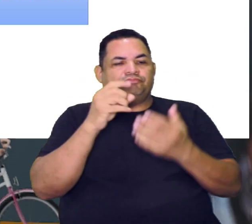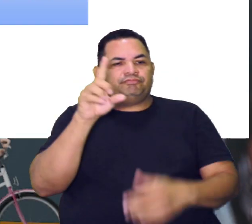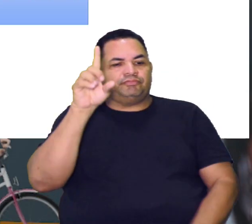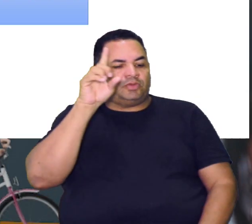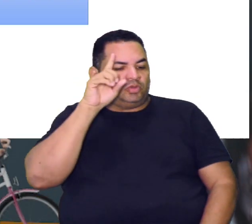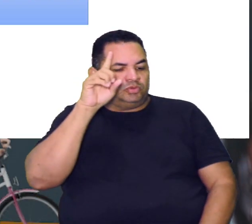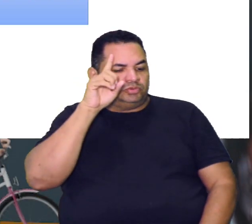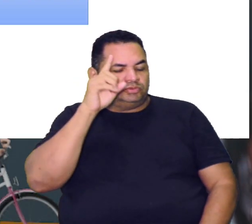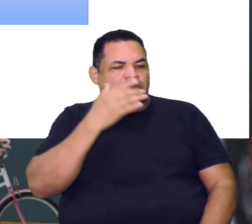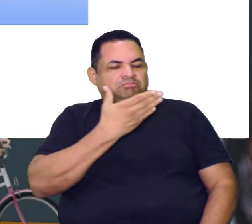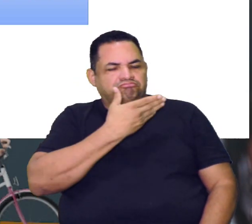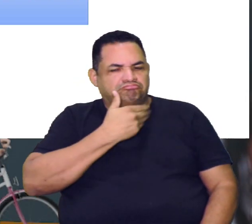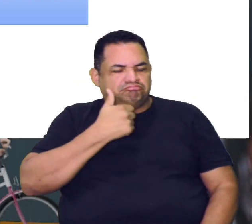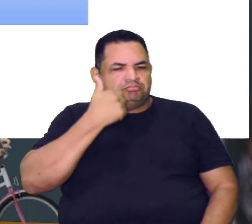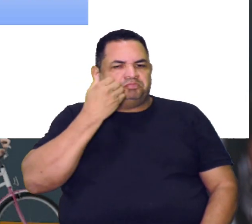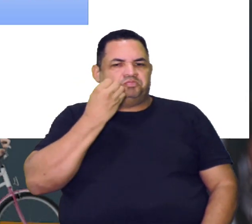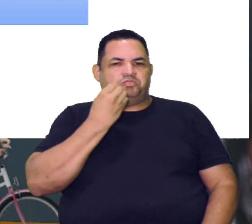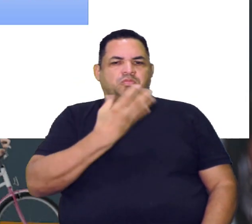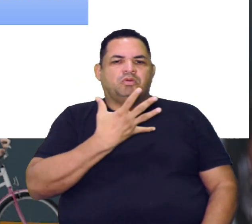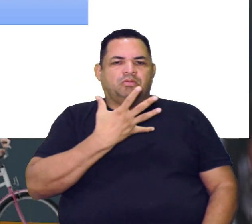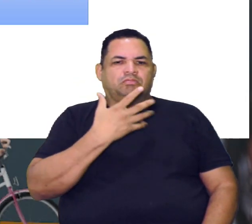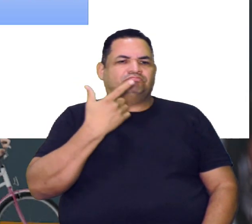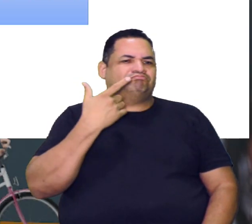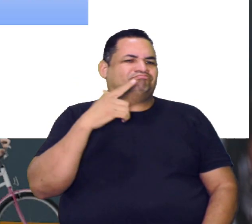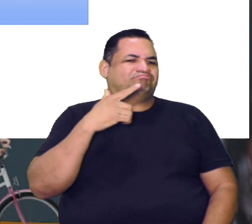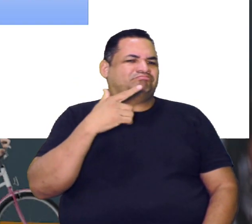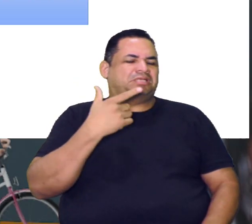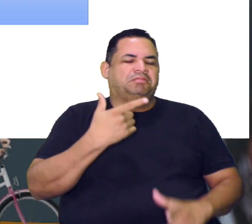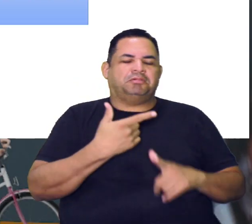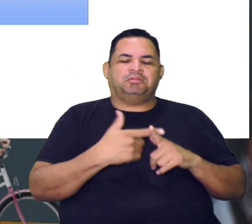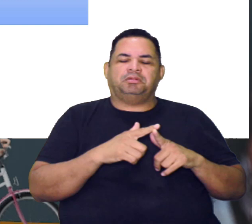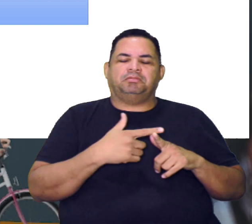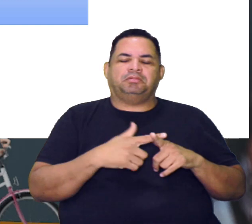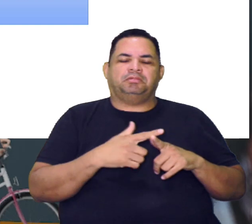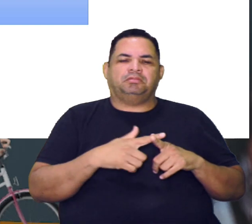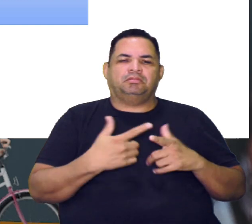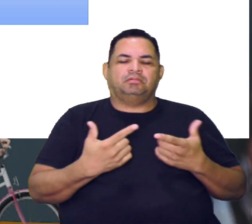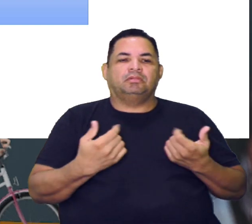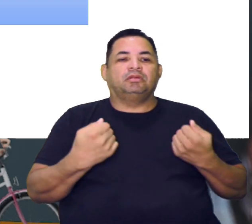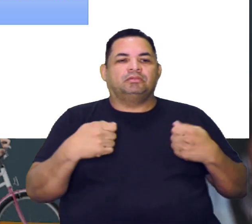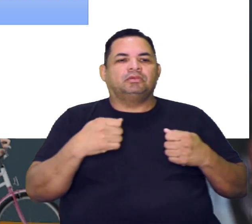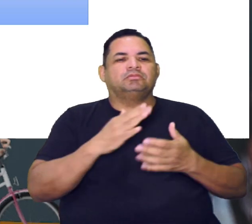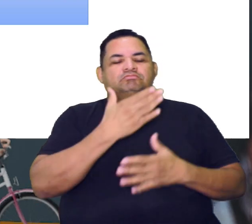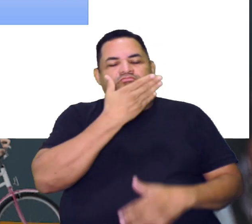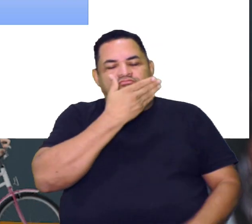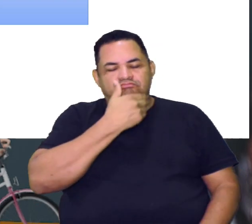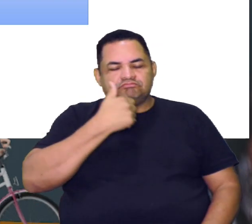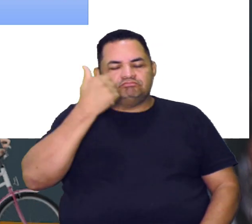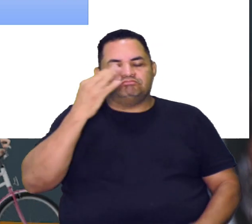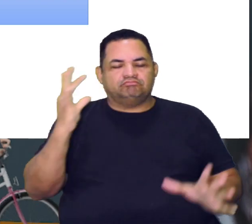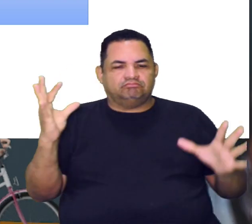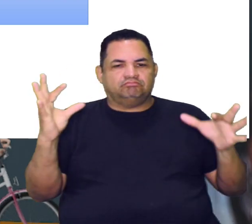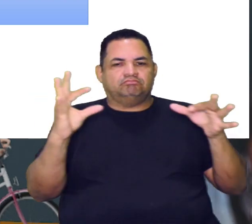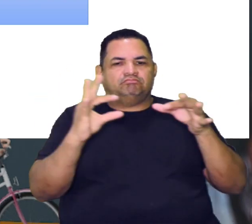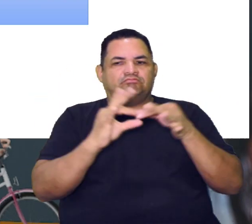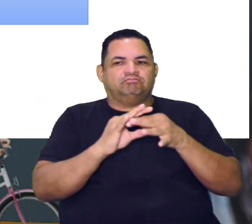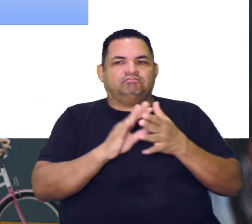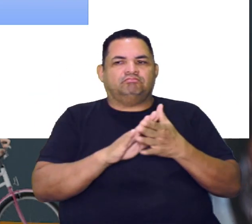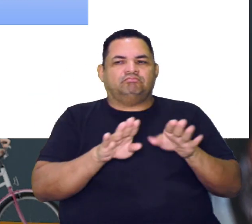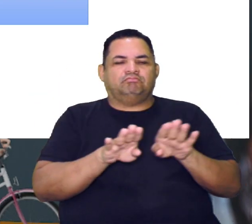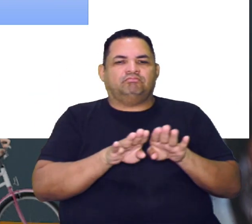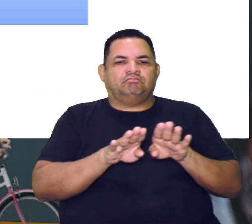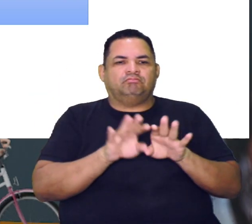da melhor maneira, sem sacrifícios, né? A gente pode melhorar esse contexto. E aí a gente